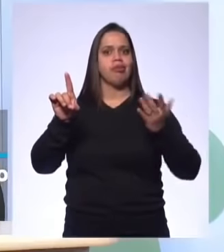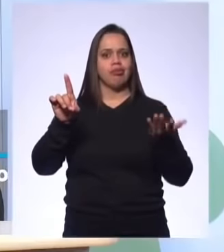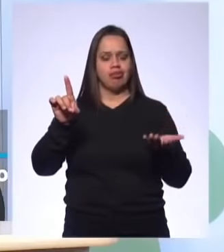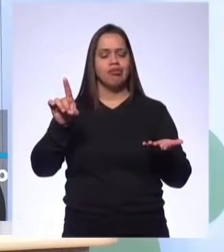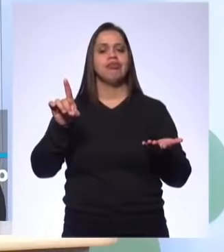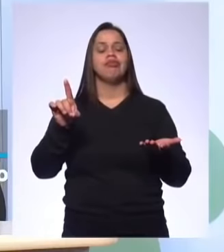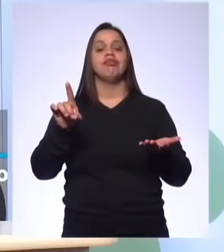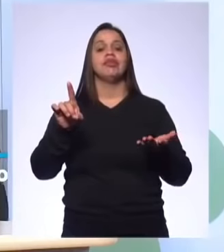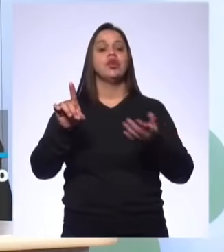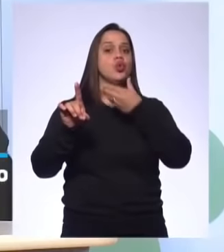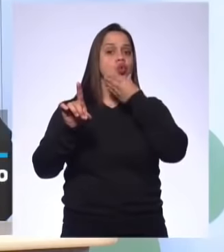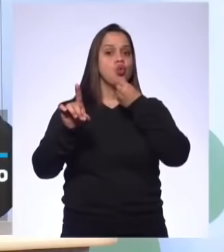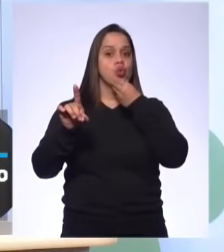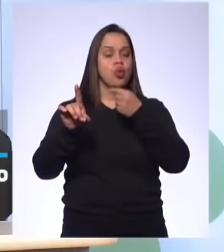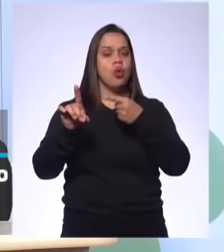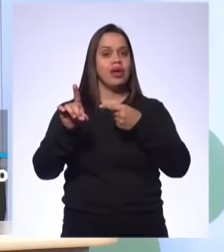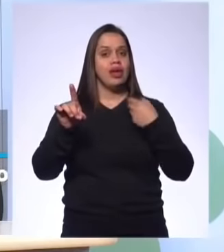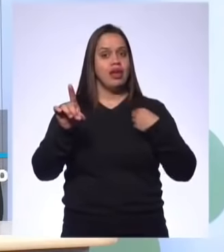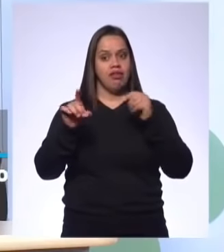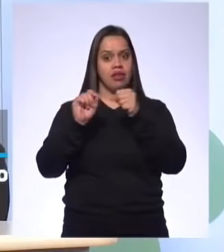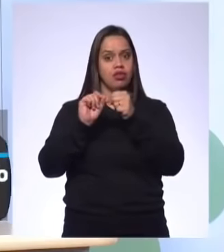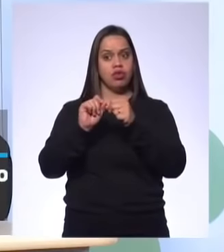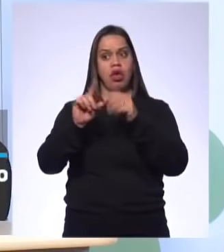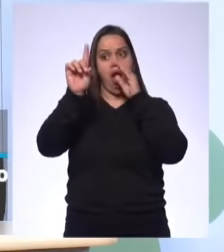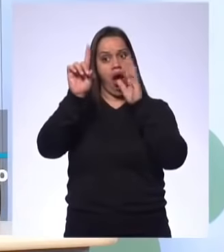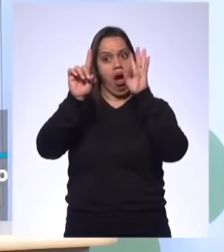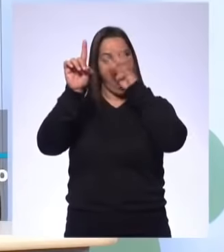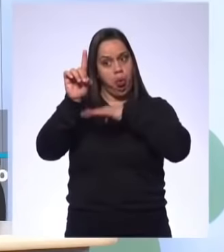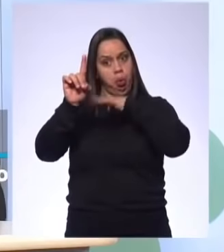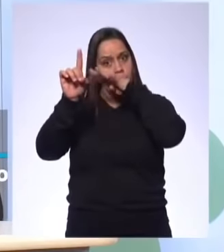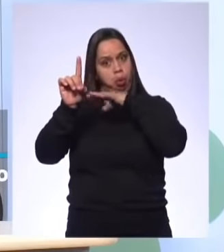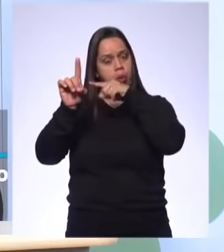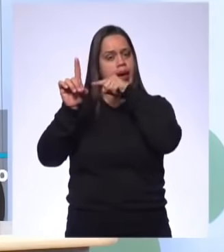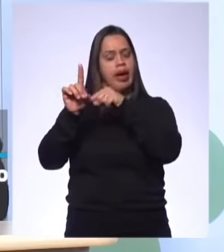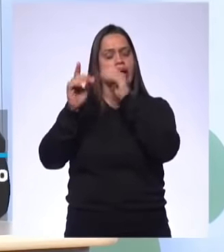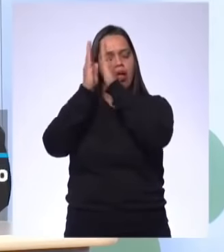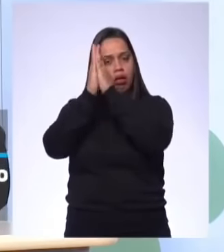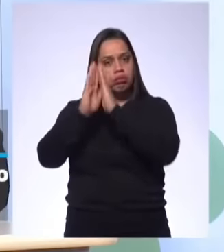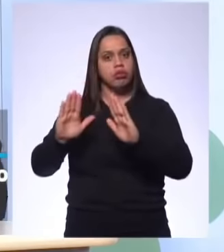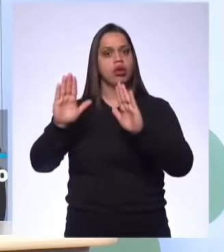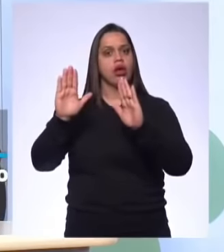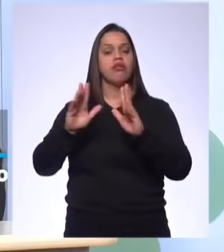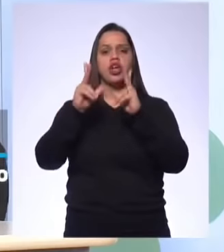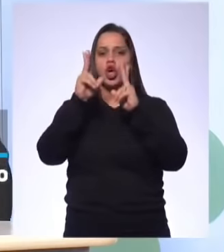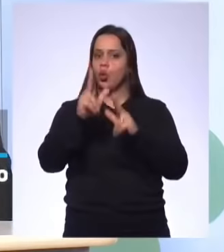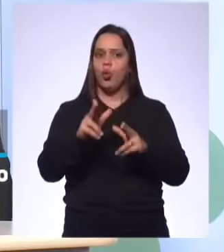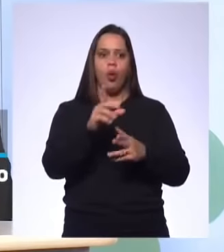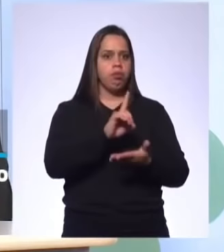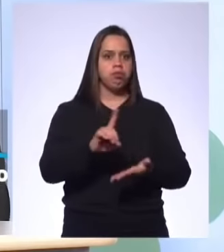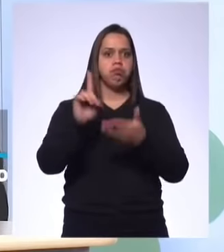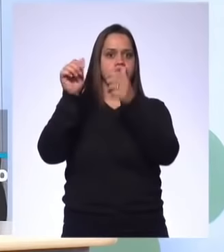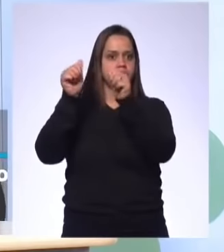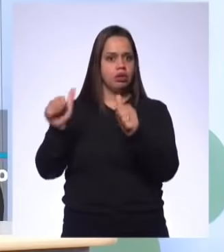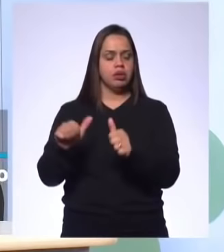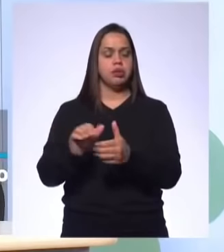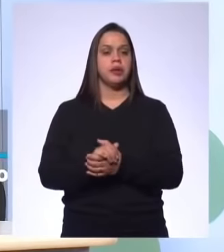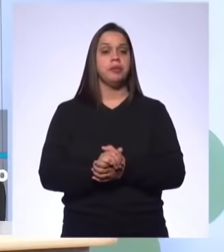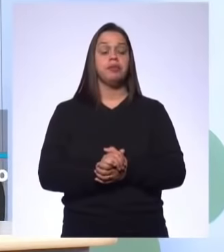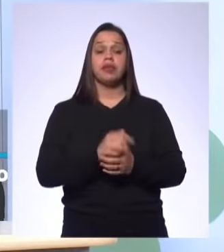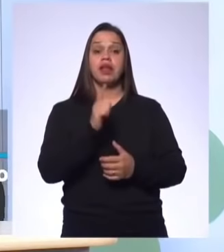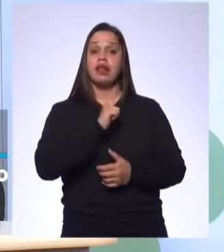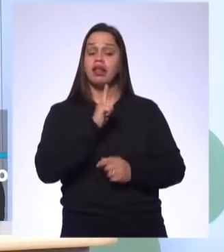imperador como uma divindade mesmo, um ser divino. E os cristãos, muitos cristãos,